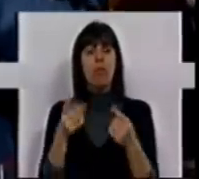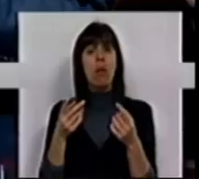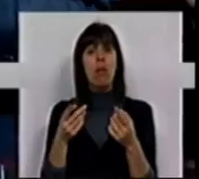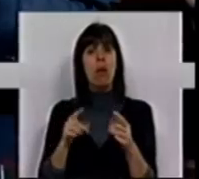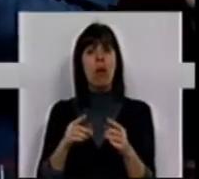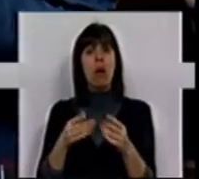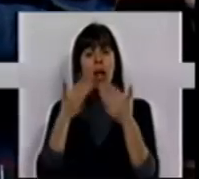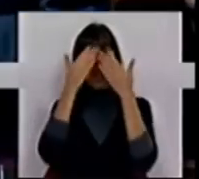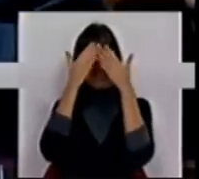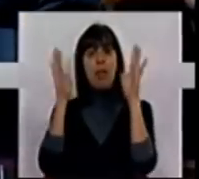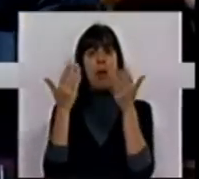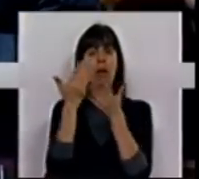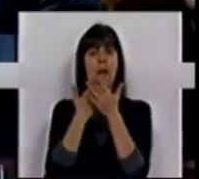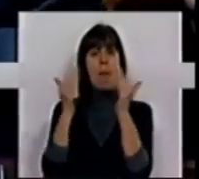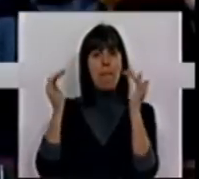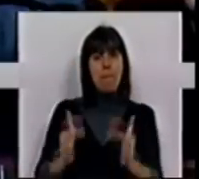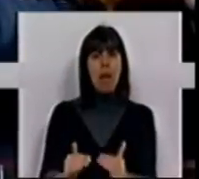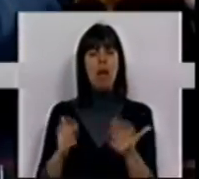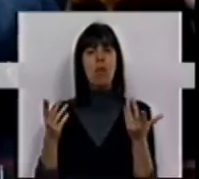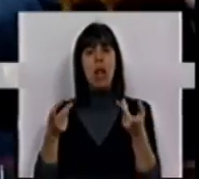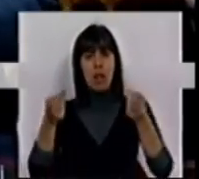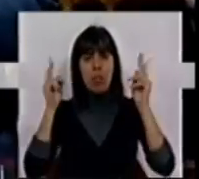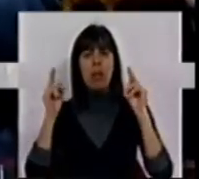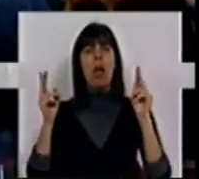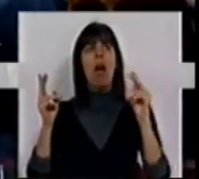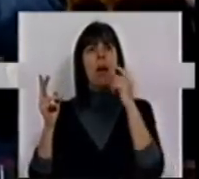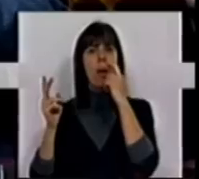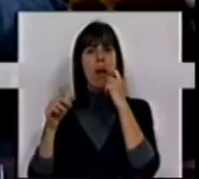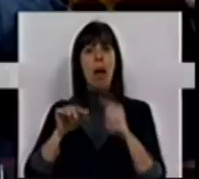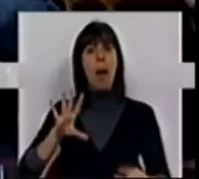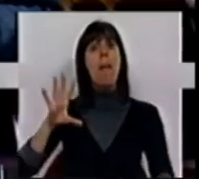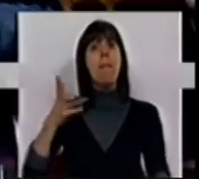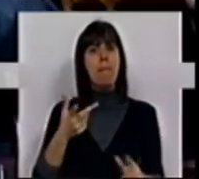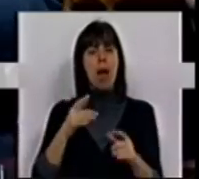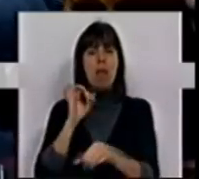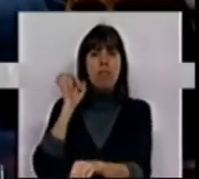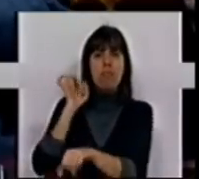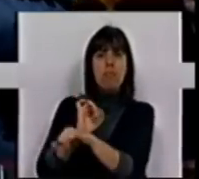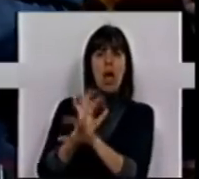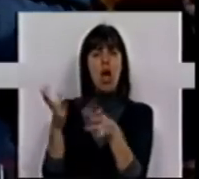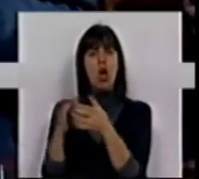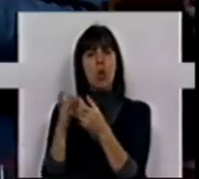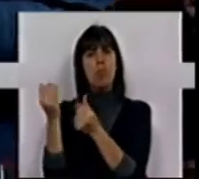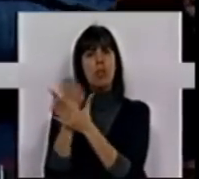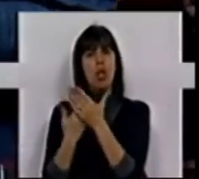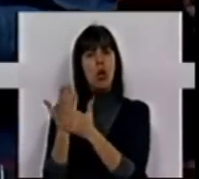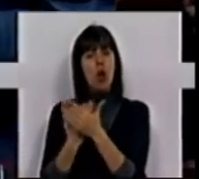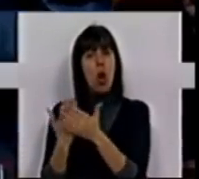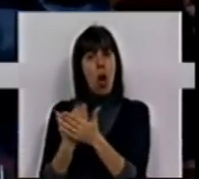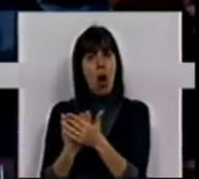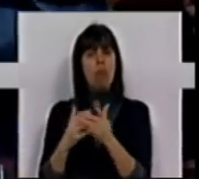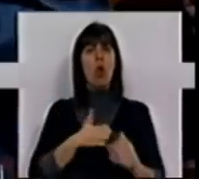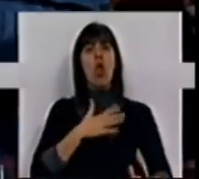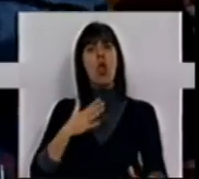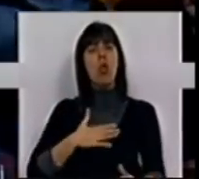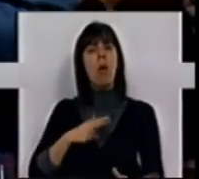a libertar, a democratizar, que este país estava aprisionado por grupos económicos e